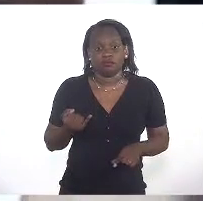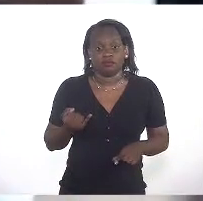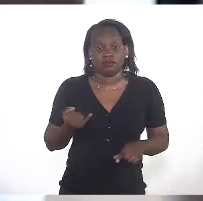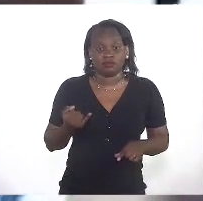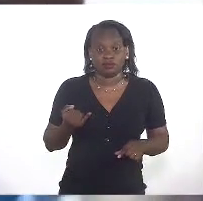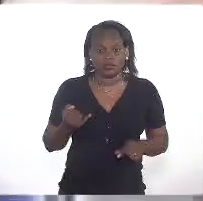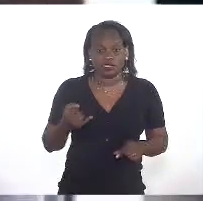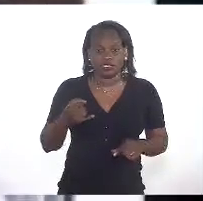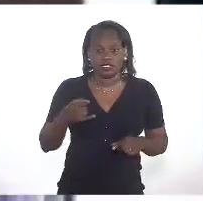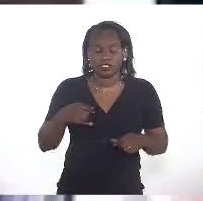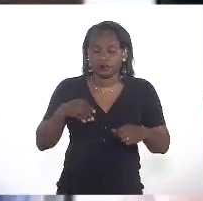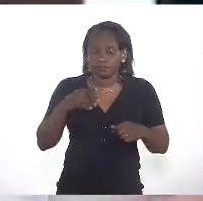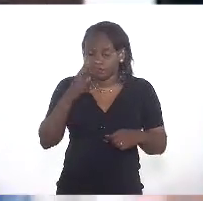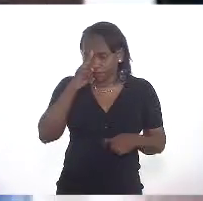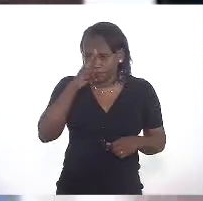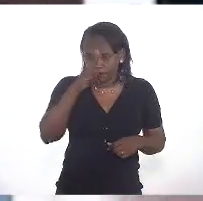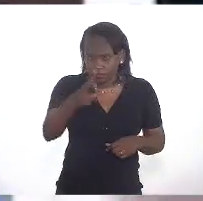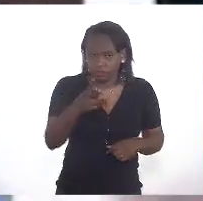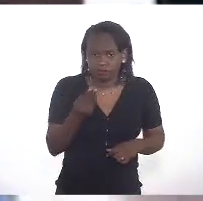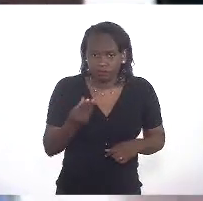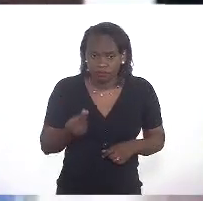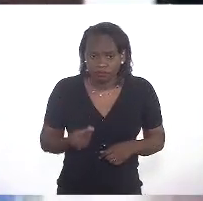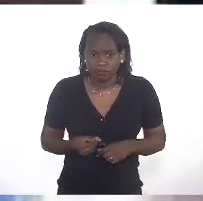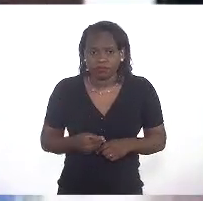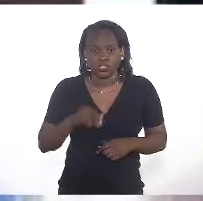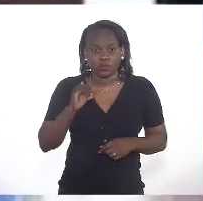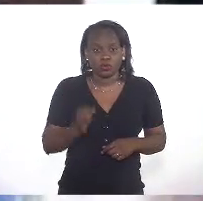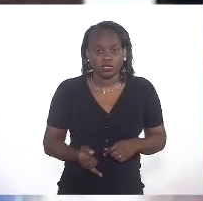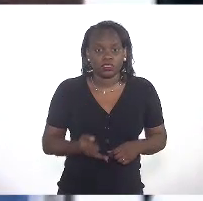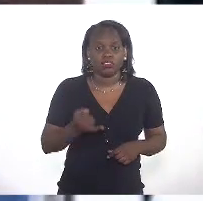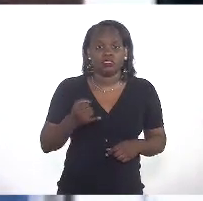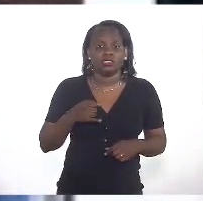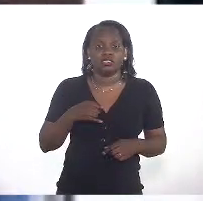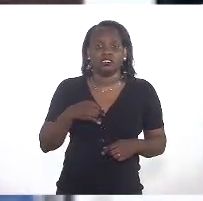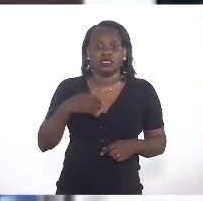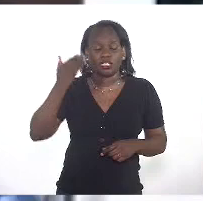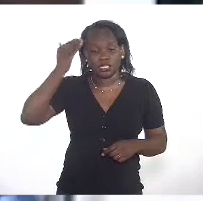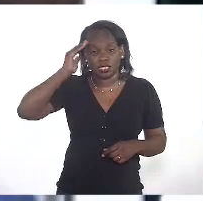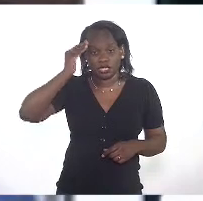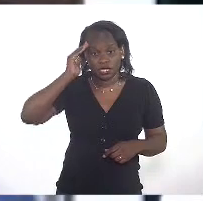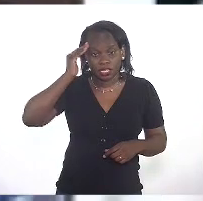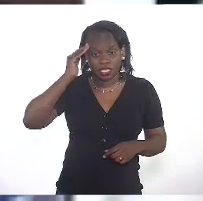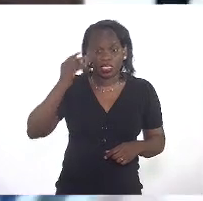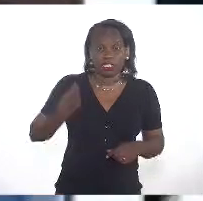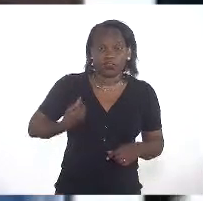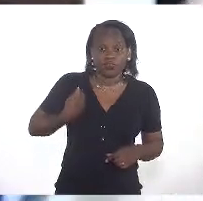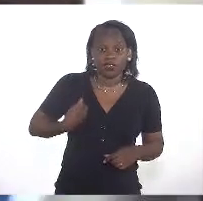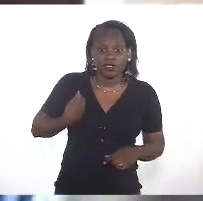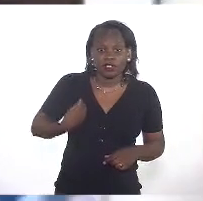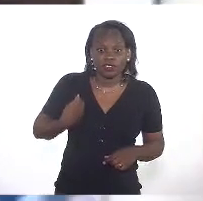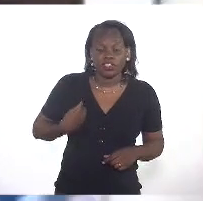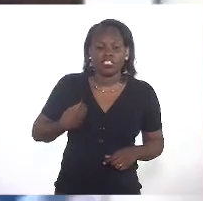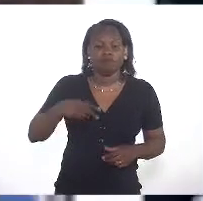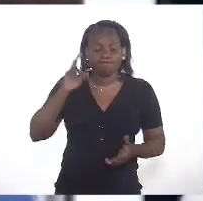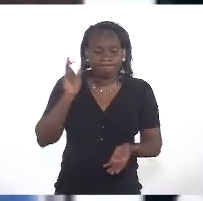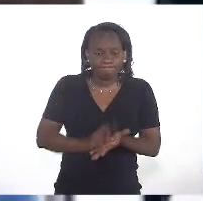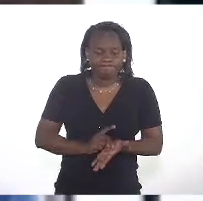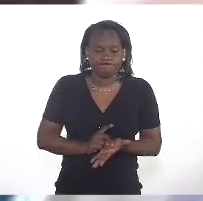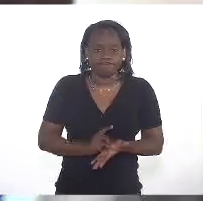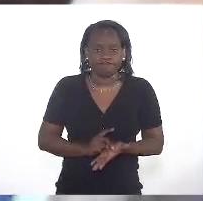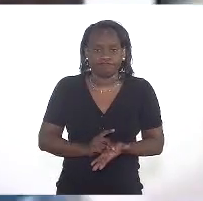forma expressiva, compreender, entender, viver